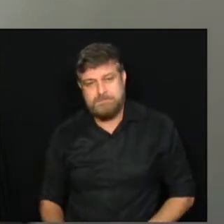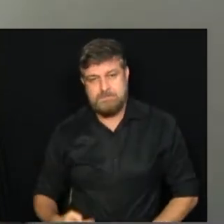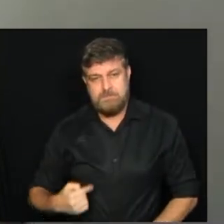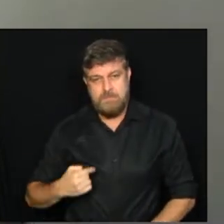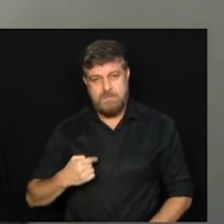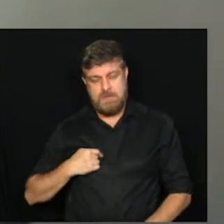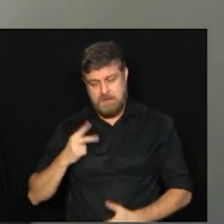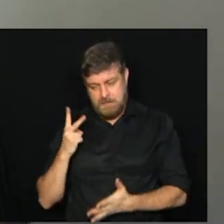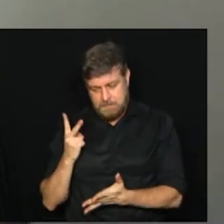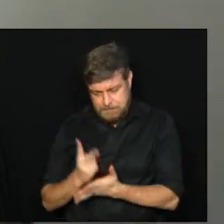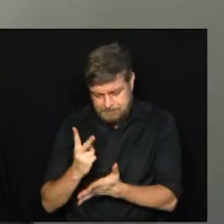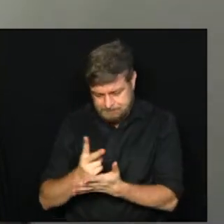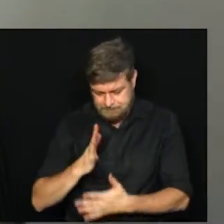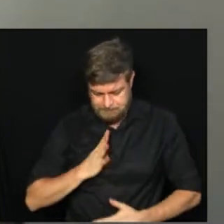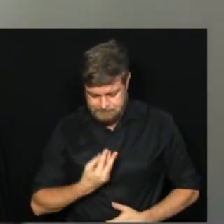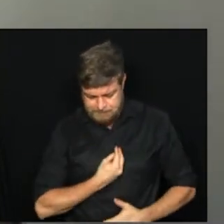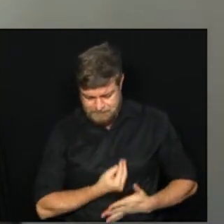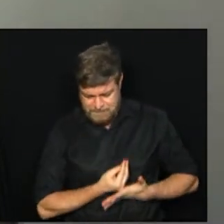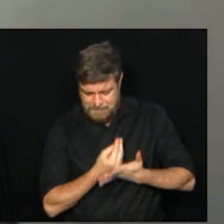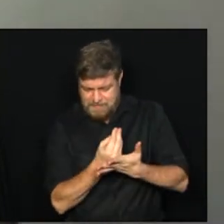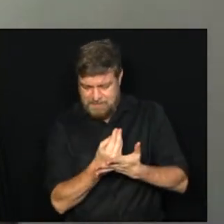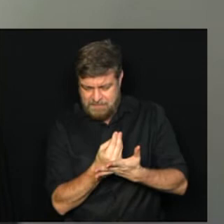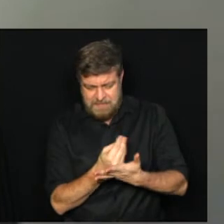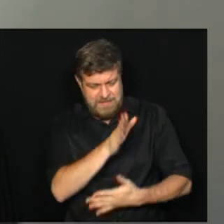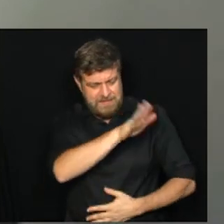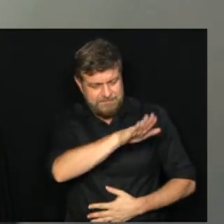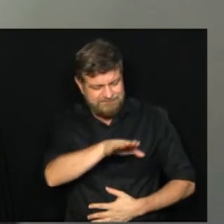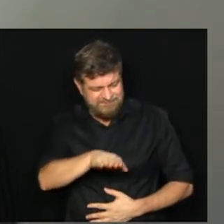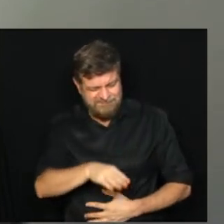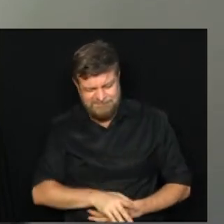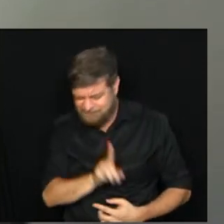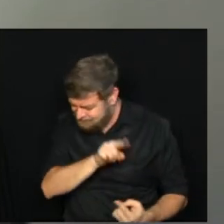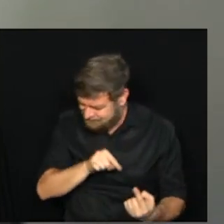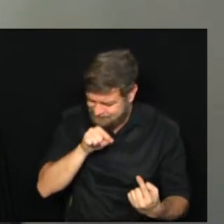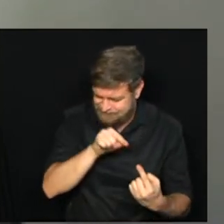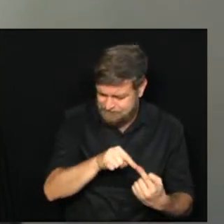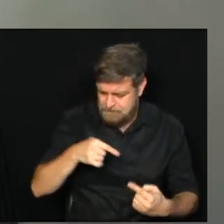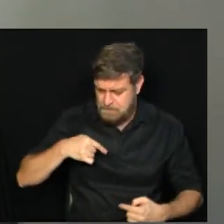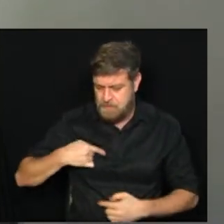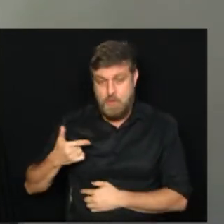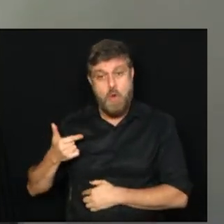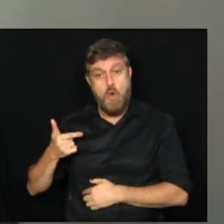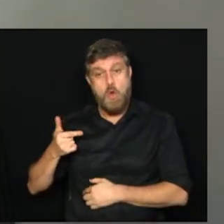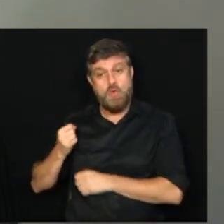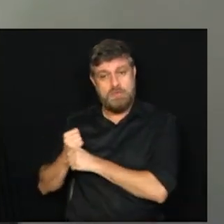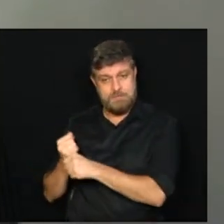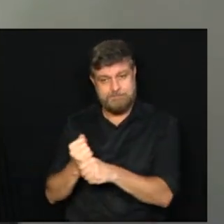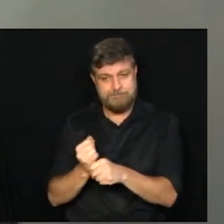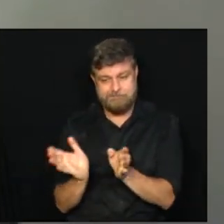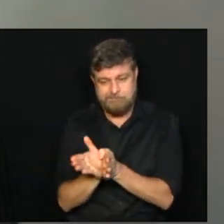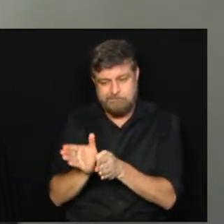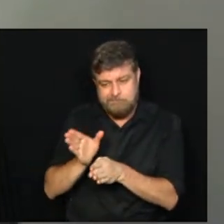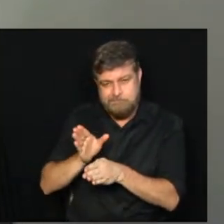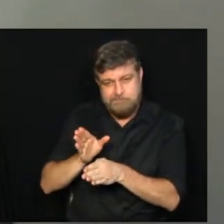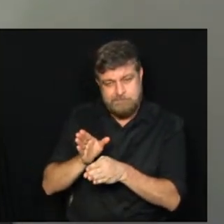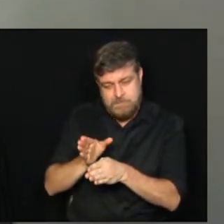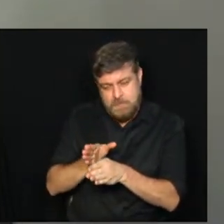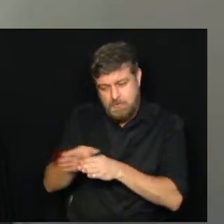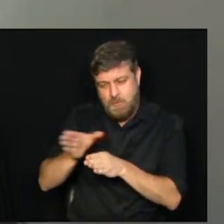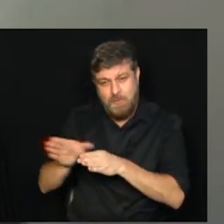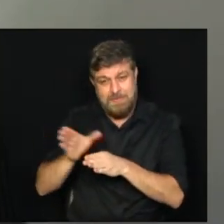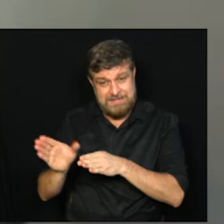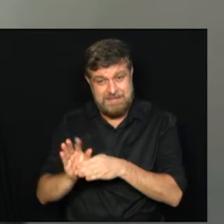minha defesa, a minha vida toda foi pelas crianças, vocês sabem disso, 12 anos no conselho e mais de 25 anos como